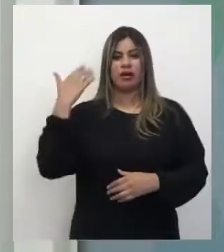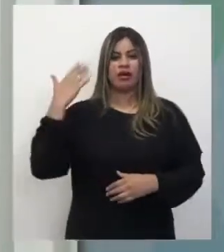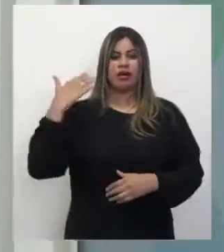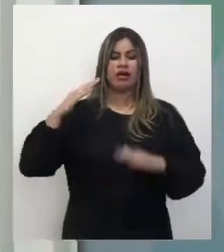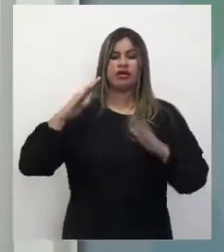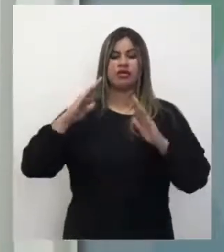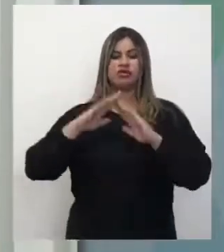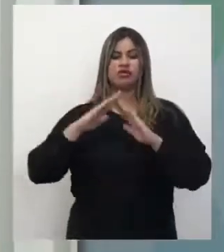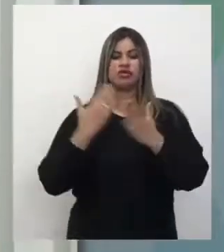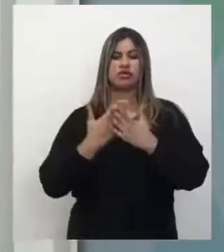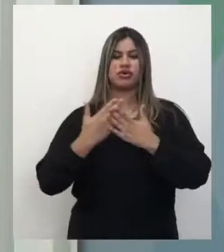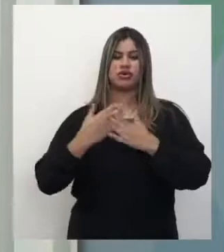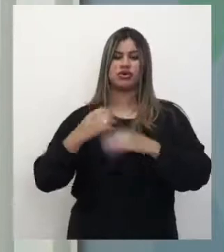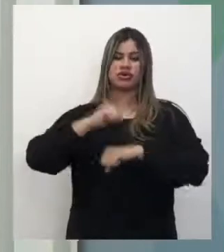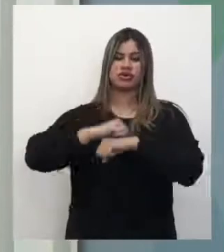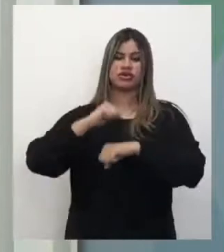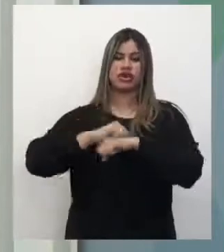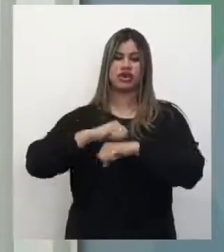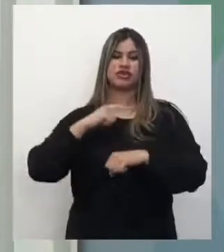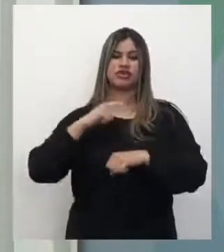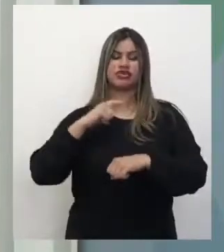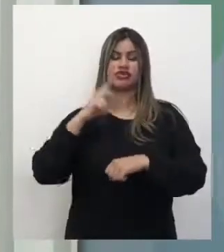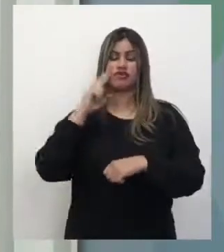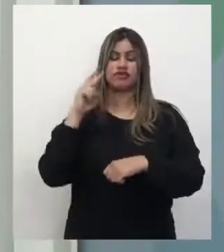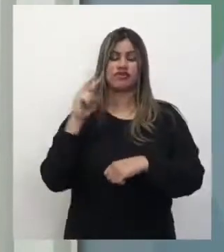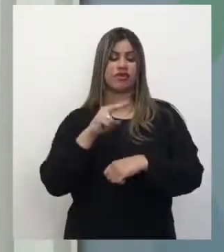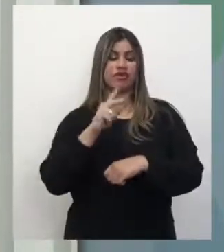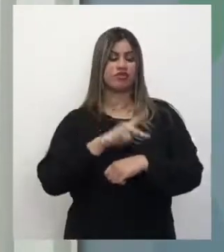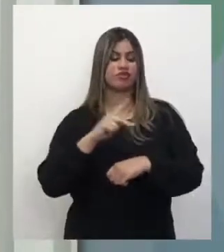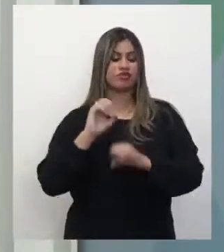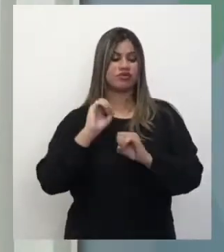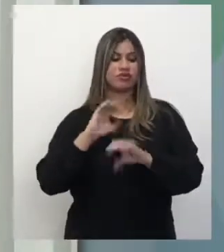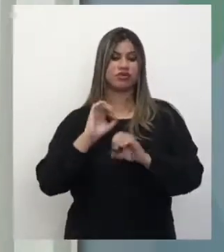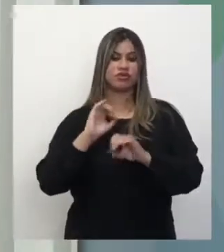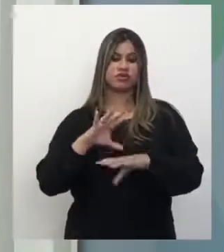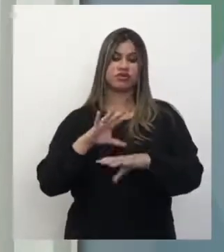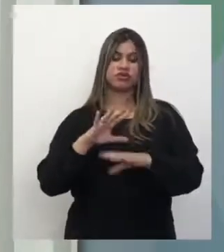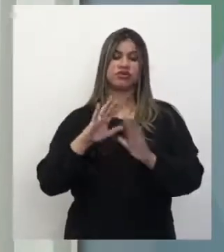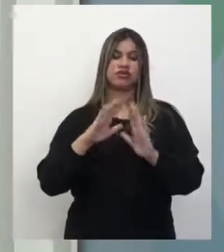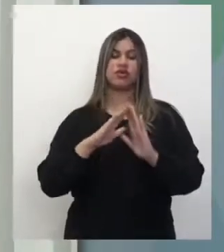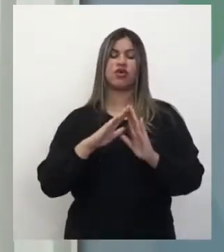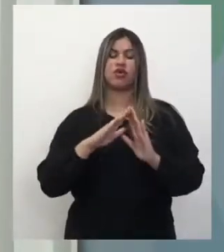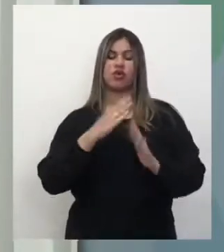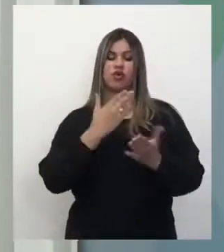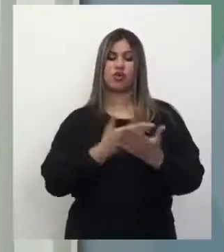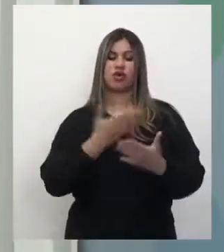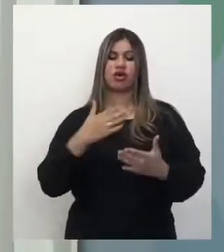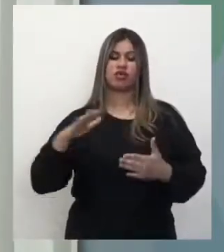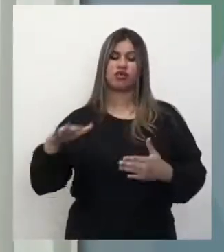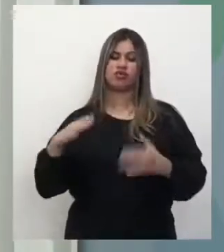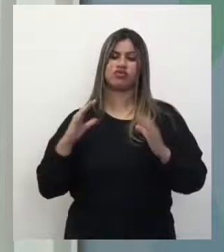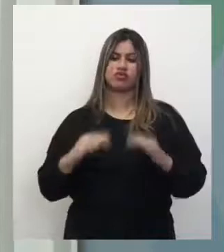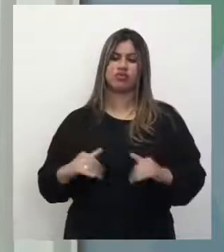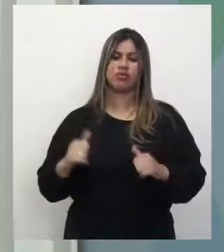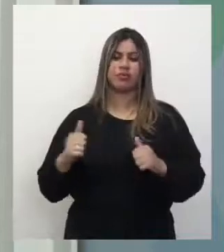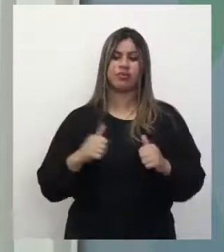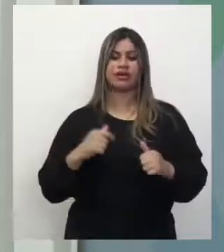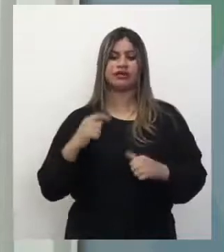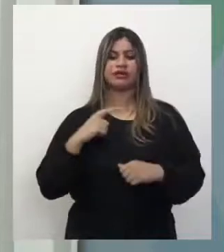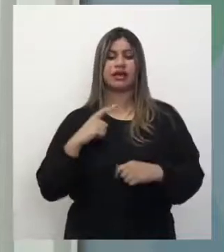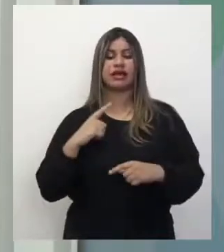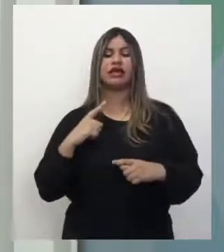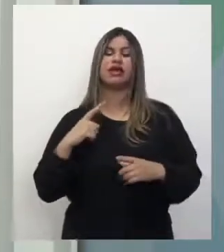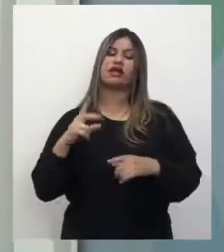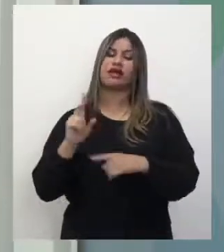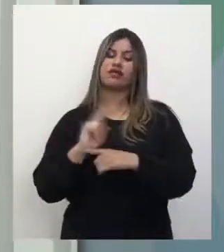janelinha lá na porta para o diretor passar e ver se o professor estava dando a aula, se o aluno estava se comportando, né? E quando a vigilância